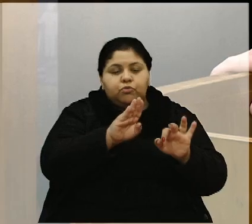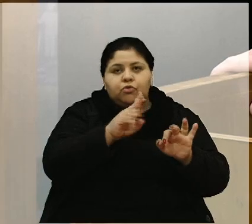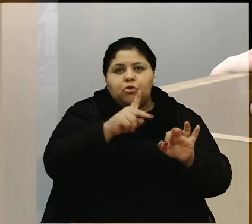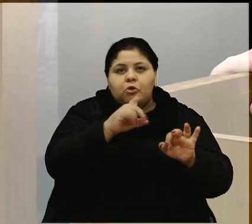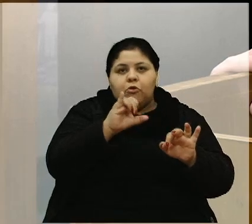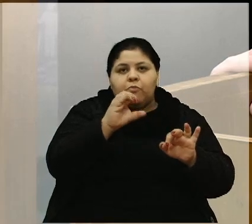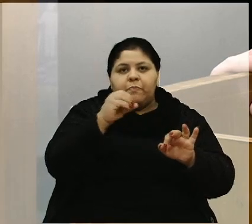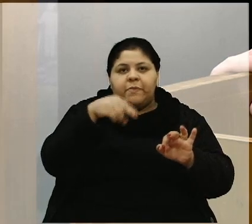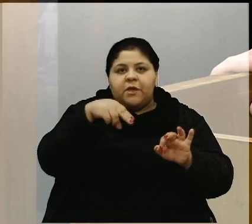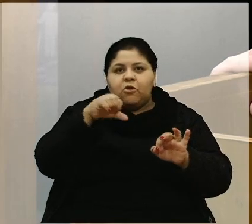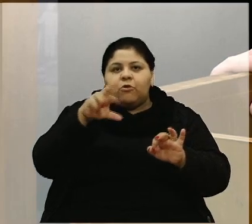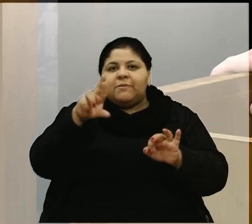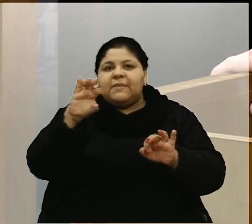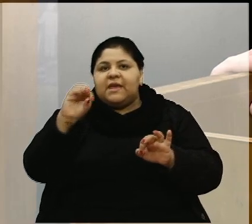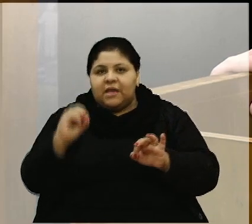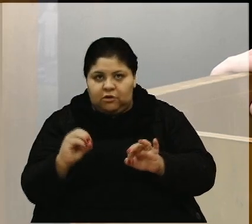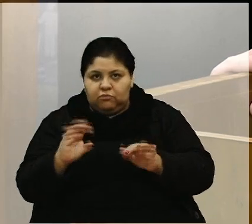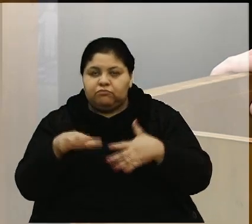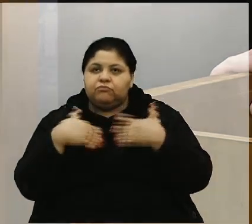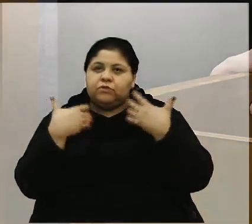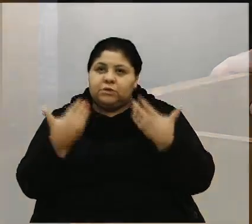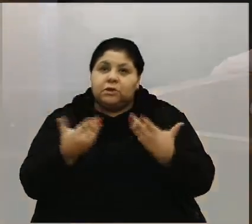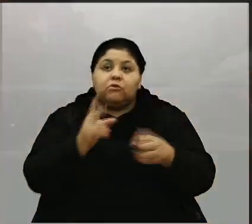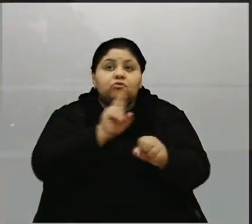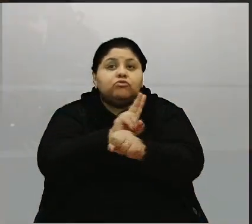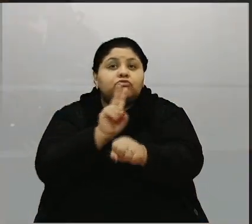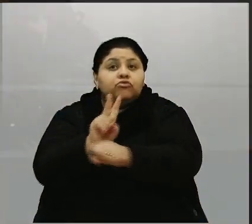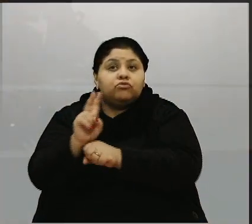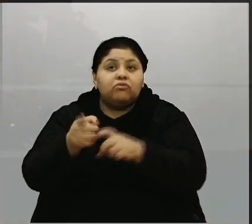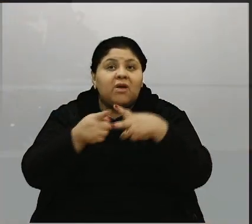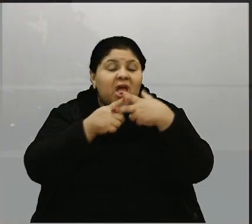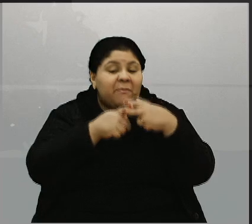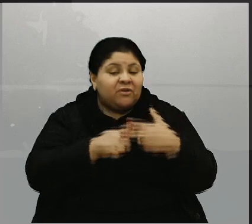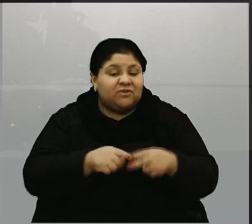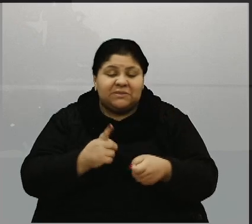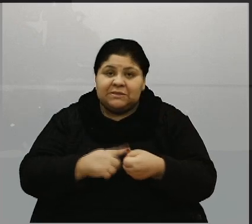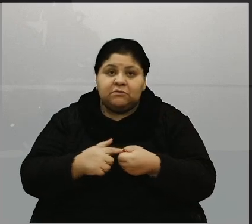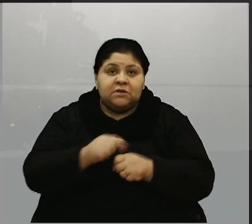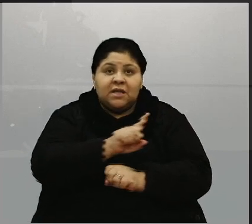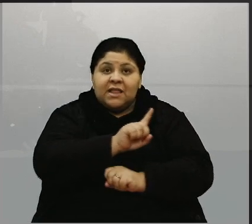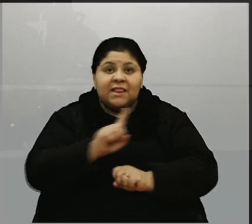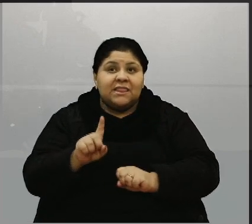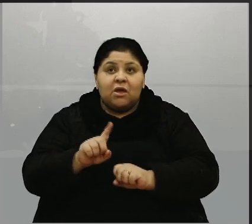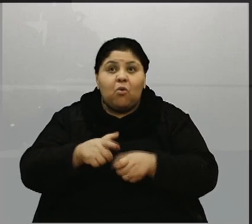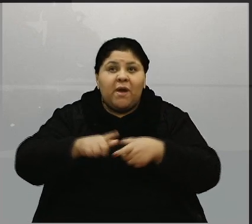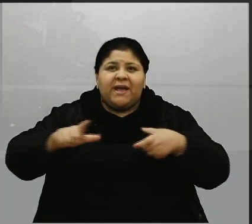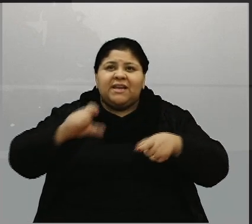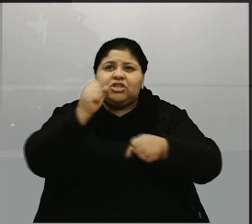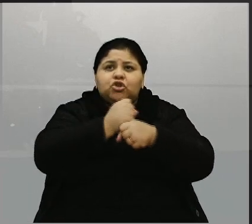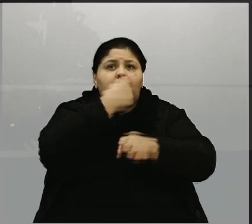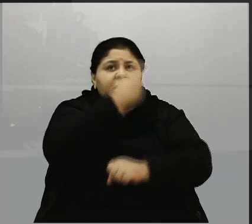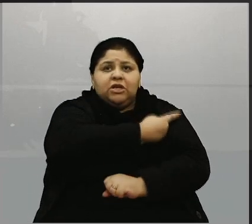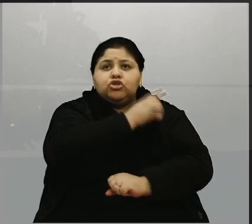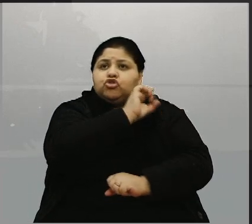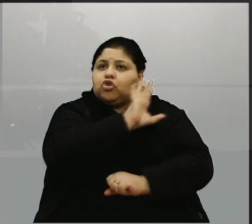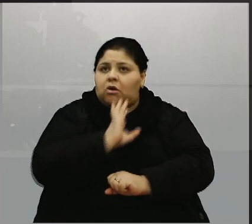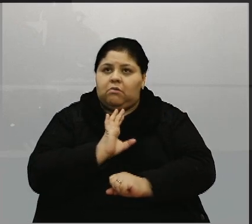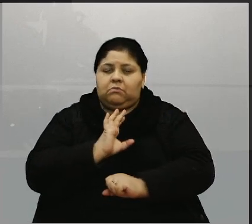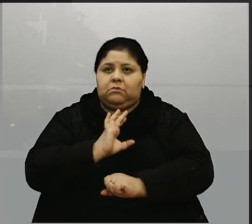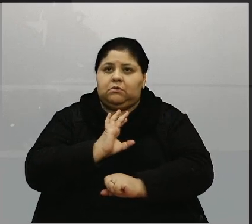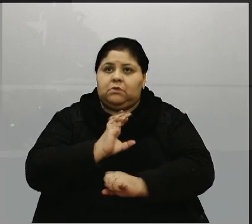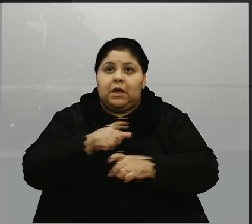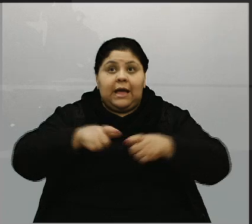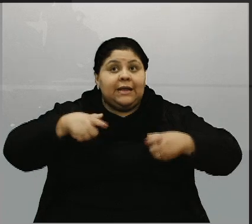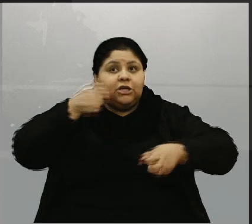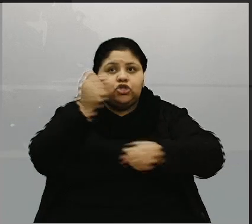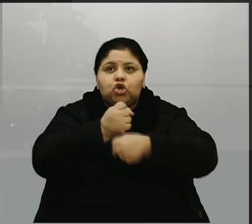são situações de zeladoria, é manutenção da cidade, não são... Grande obra, acho que é essa aí. Essa é a grande